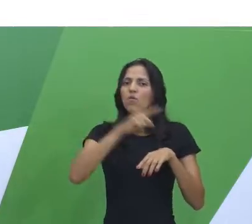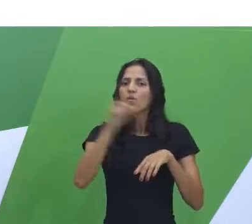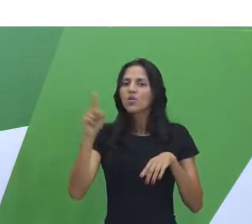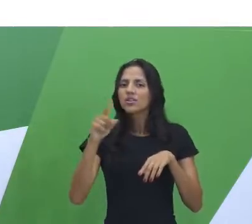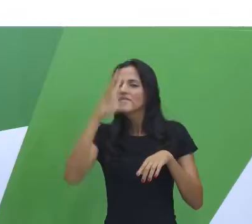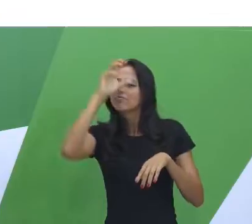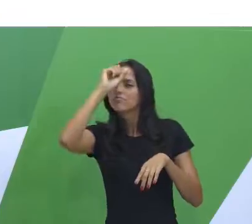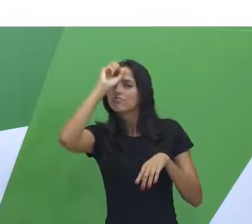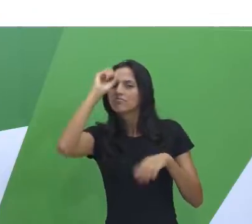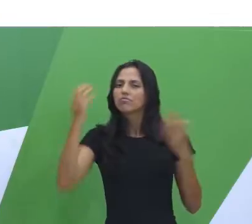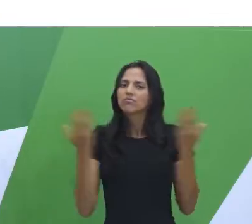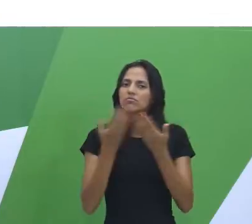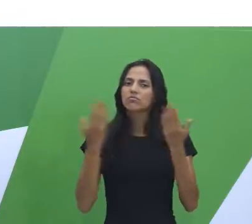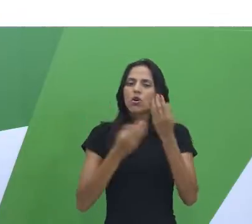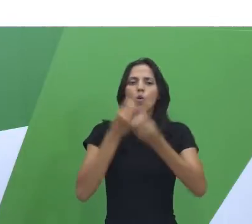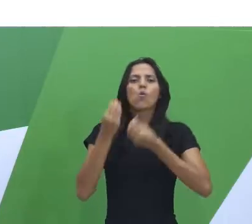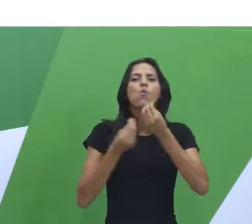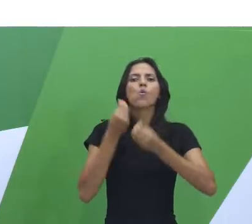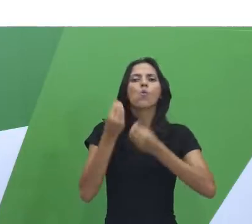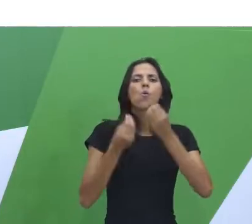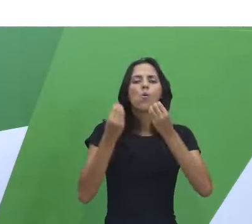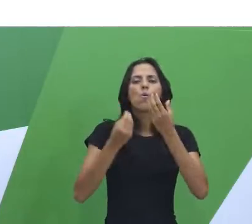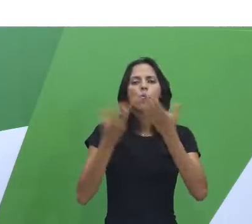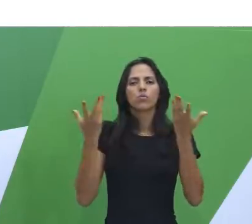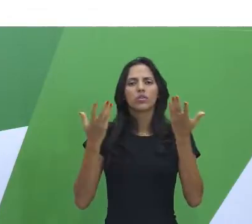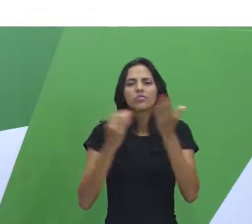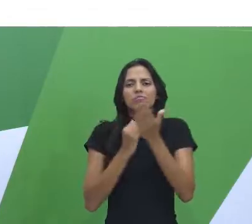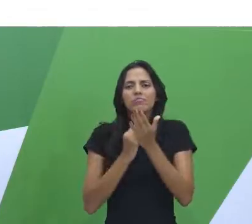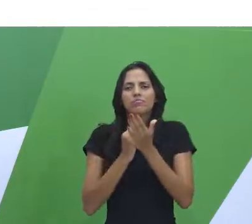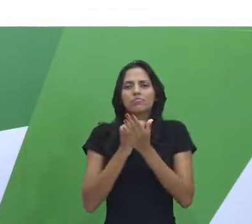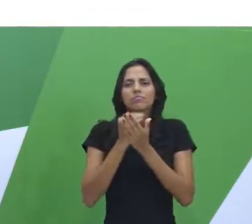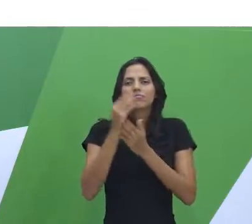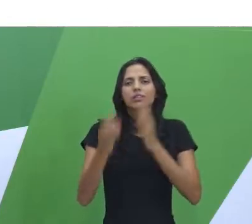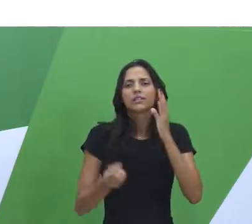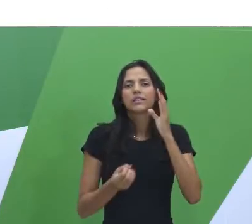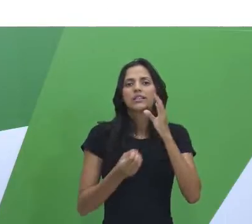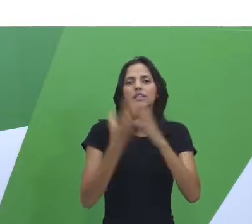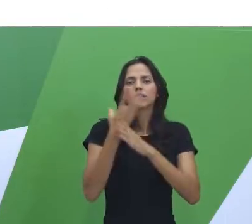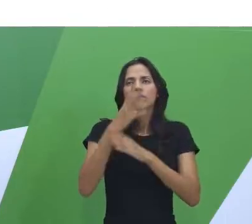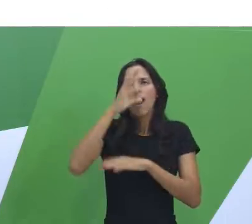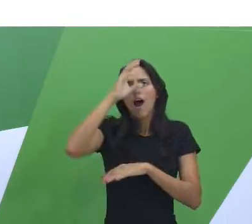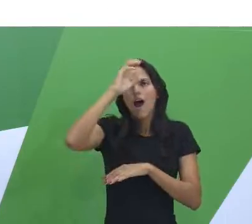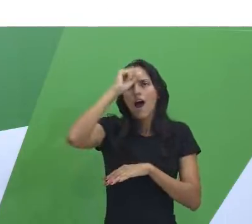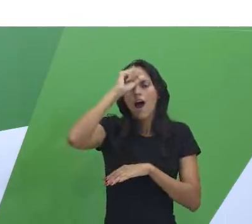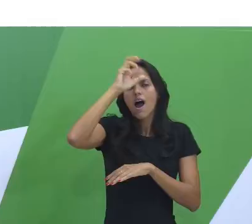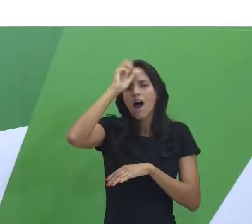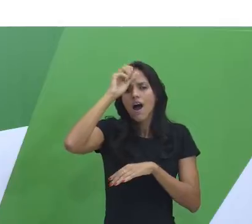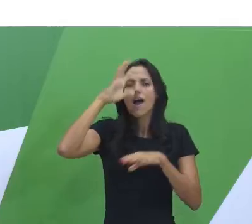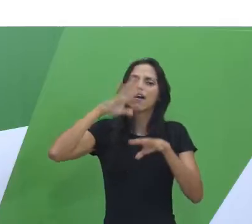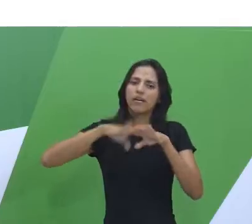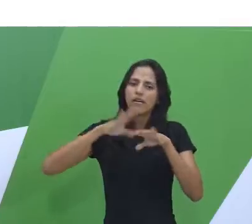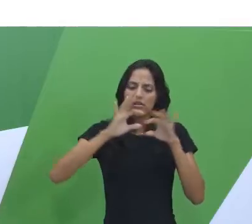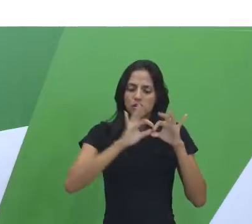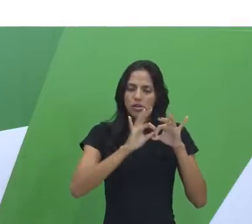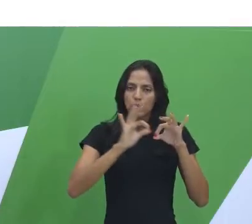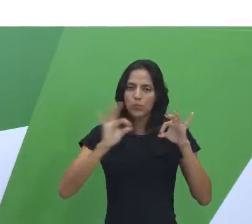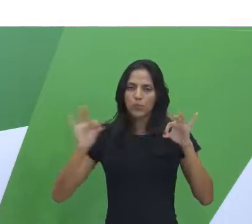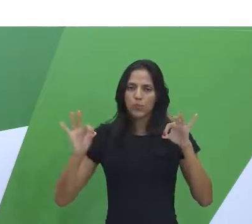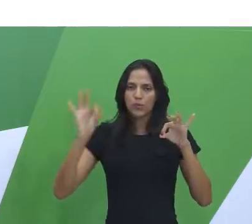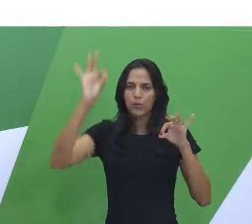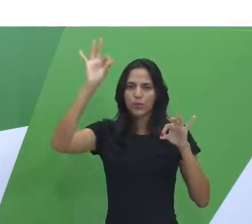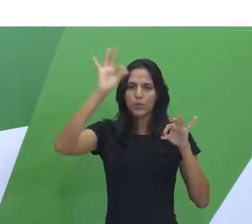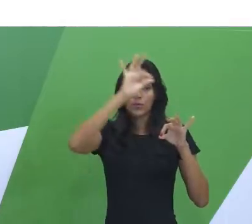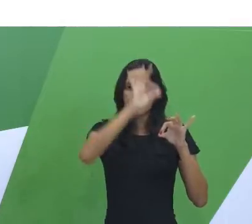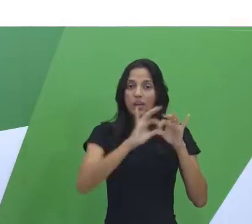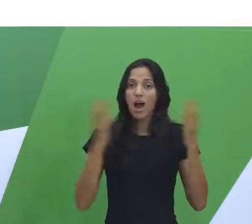Olha só como se constrói uma estrutura de aprendizagem ativa. E agora nós vamos ver